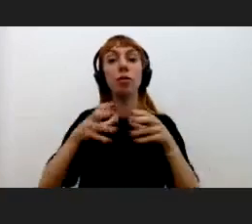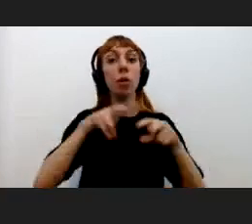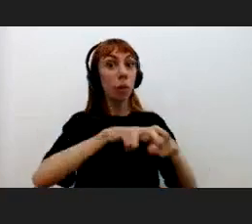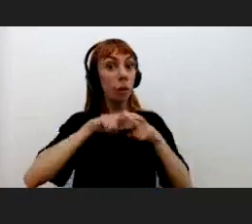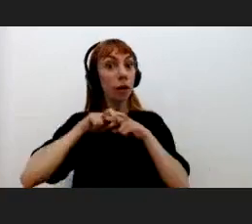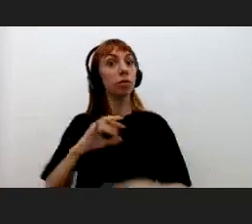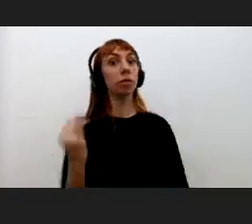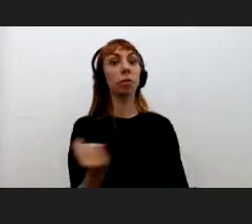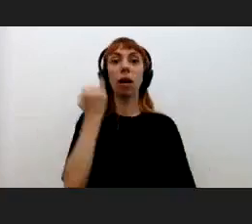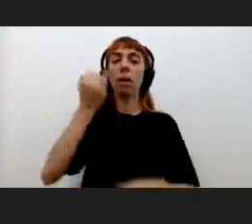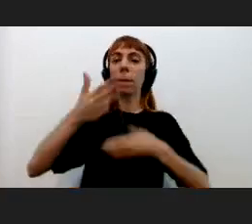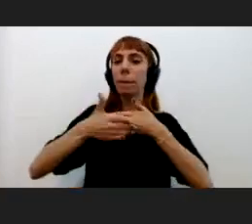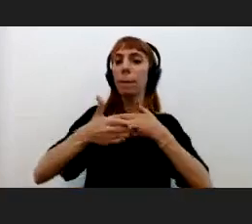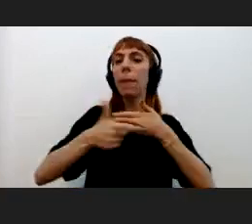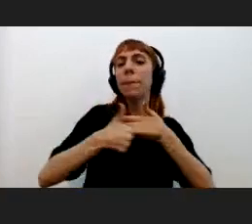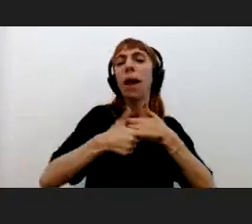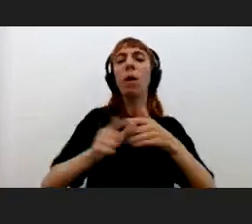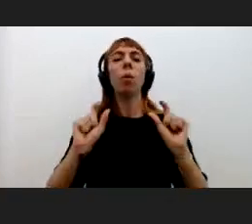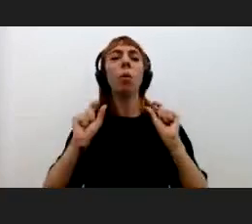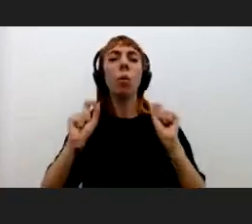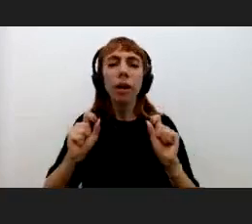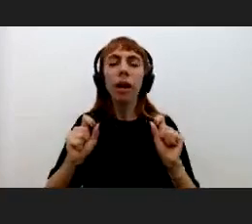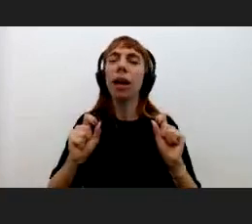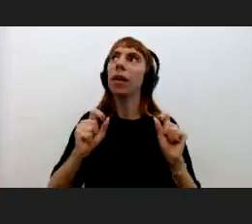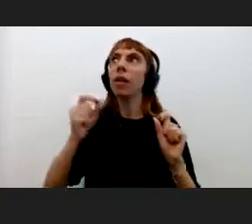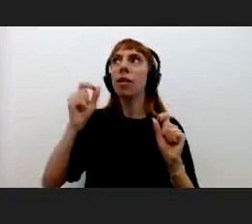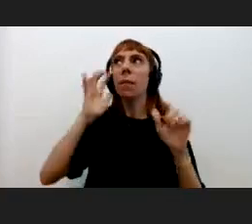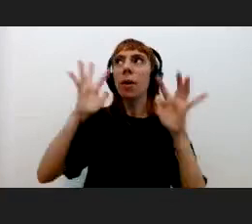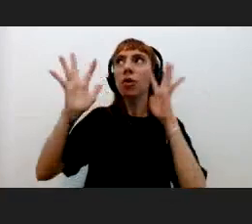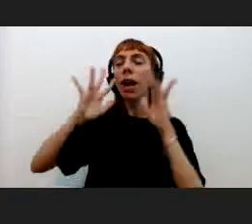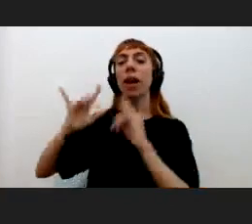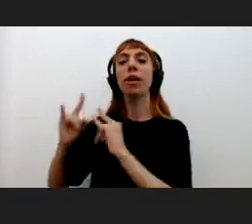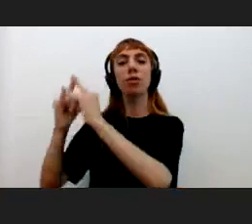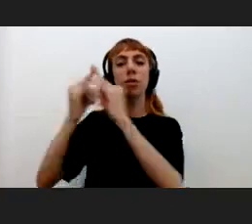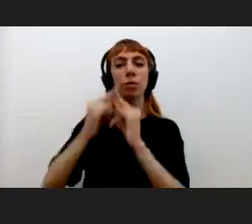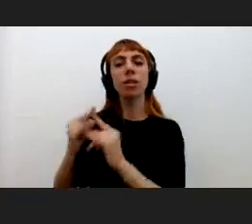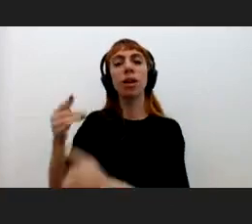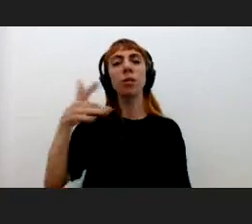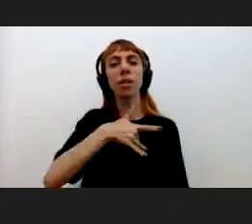saúde, quanto serviços comunitários, assistência, enfim.